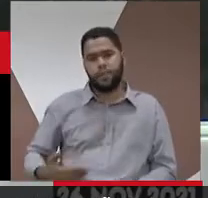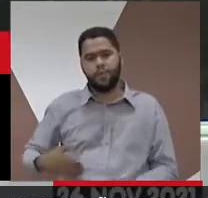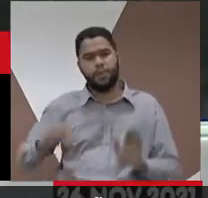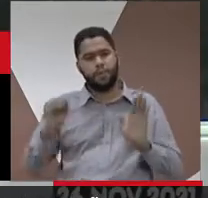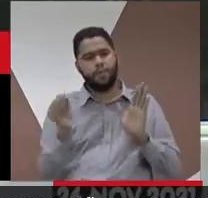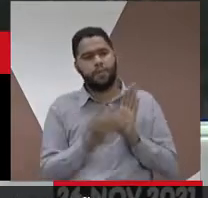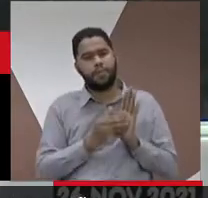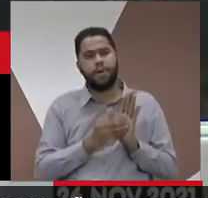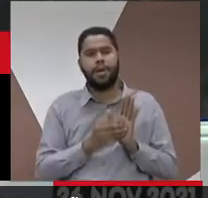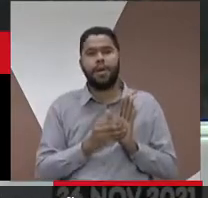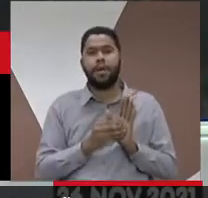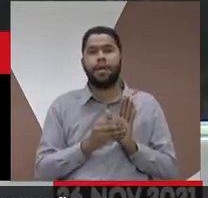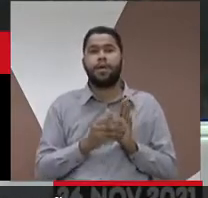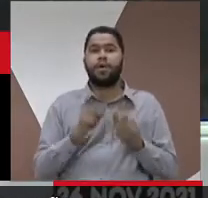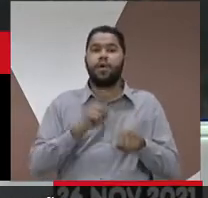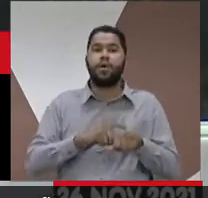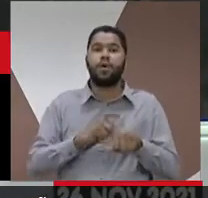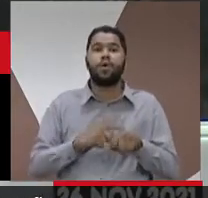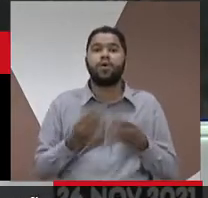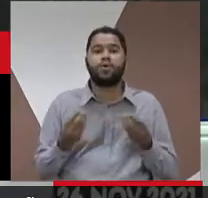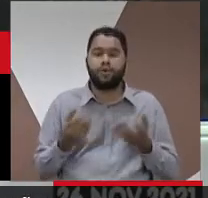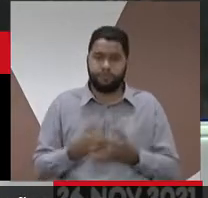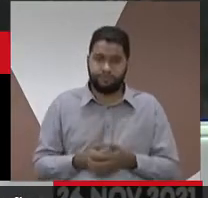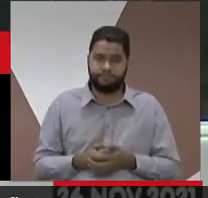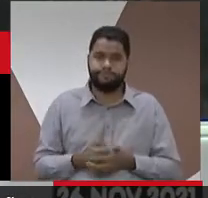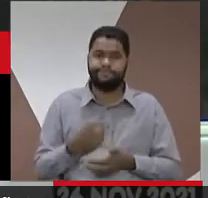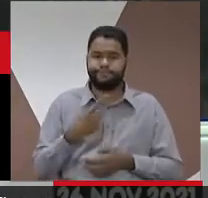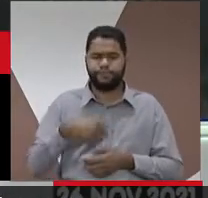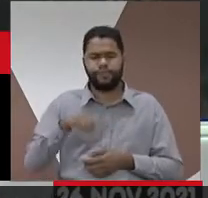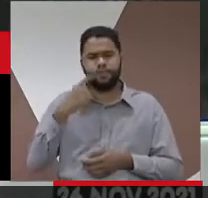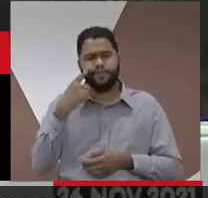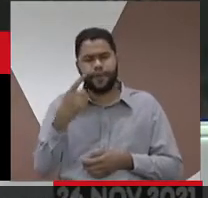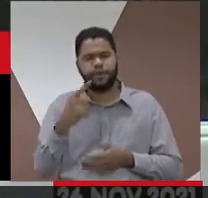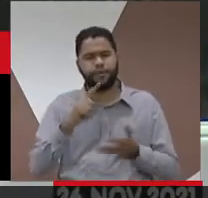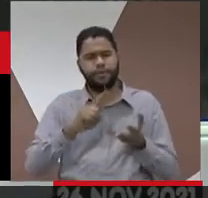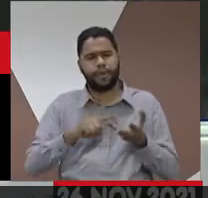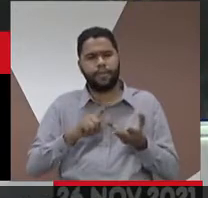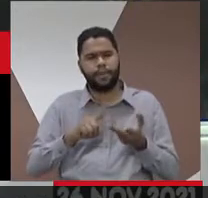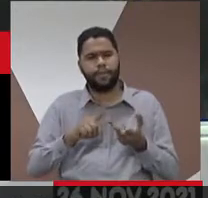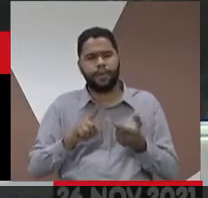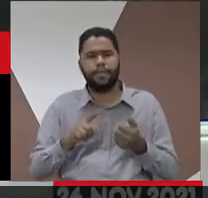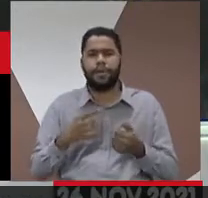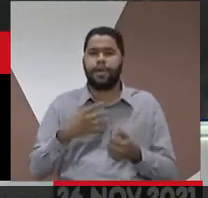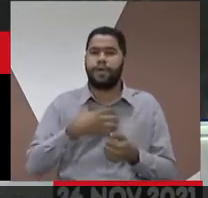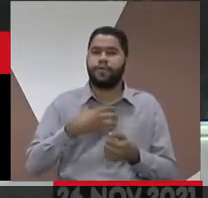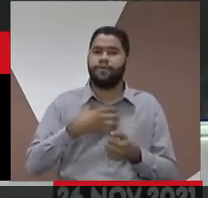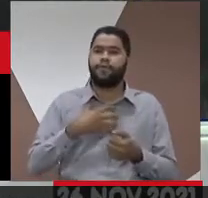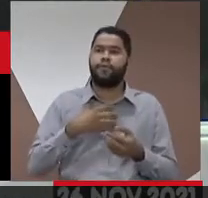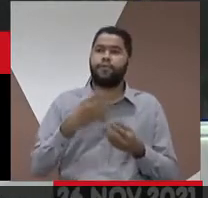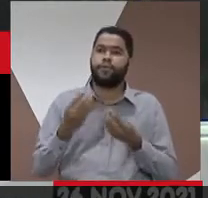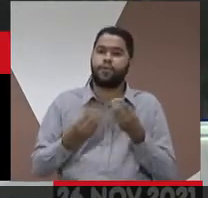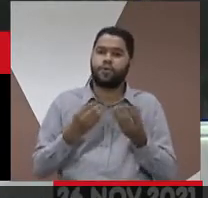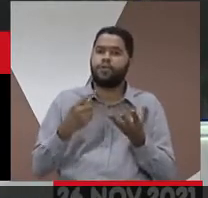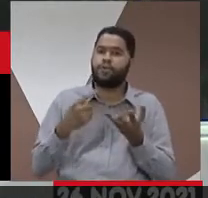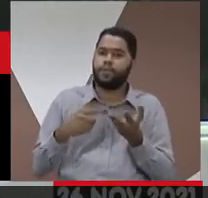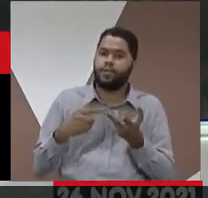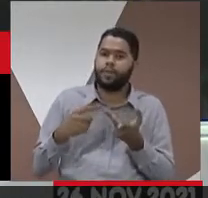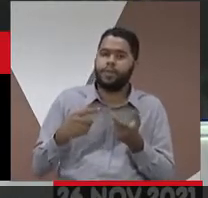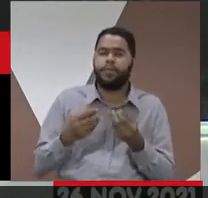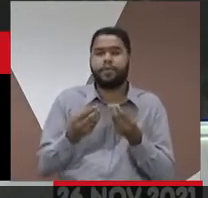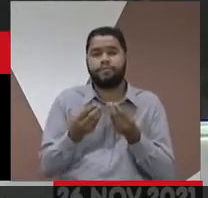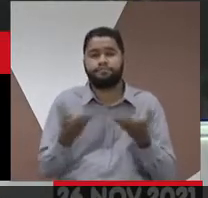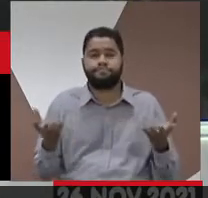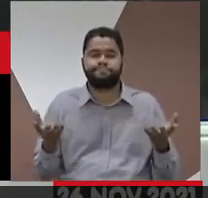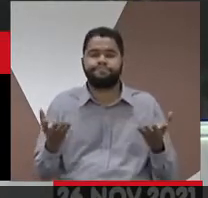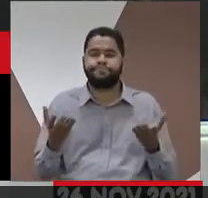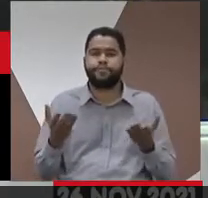para como essa obra tem sido levada. E isso a gente pode ver em vários momentos, desde a forma como está sendo colocada a questão para concessão, então